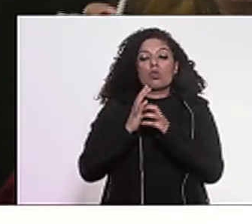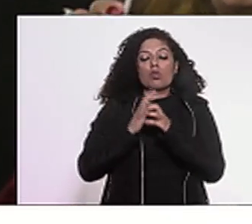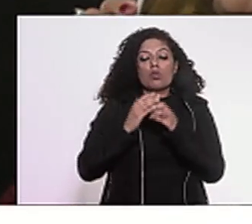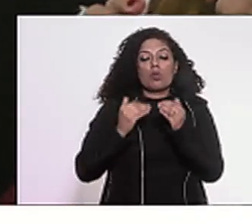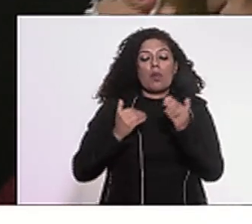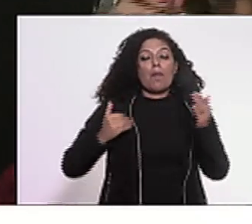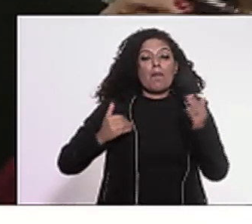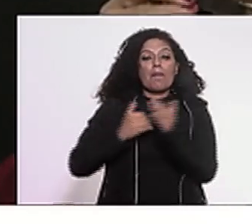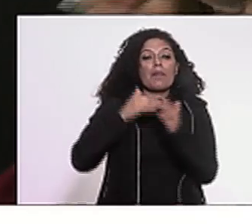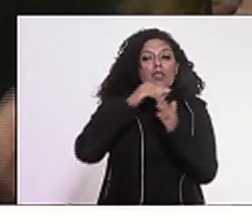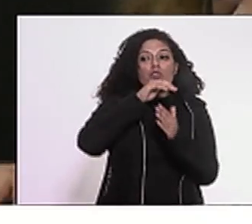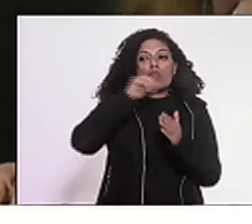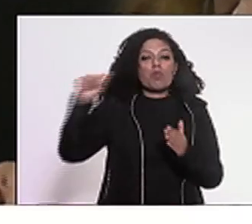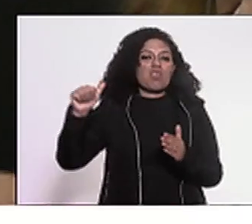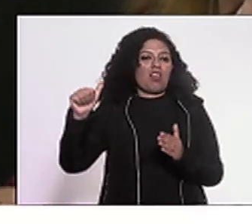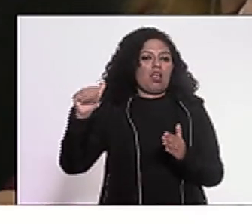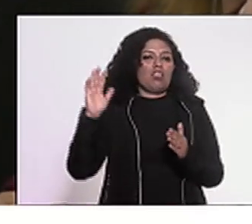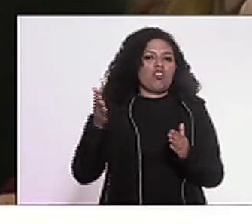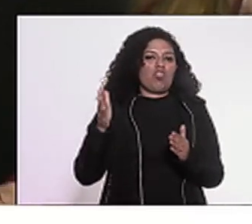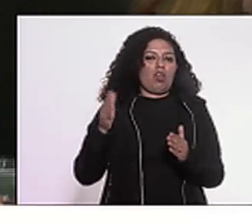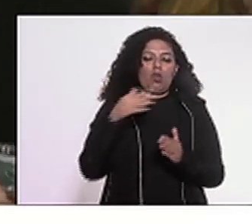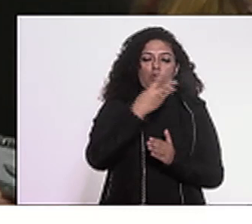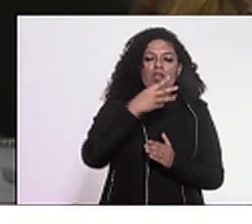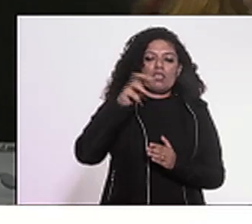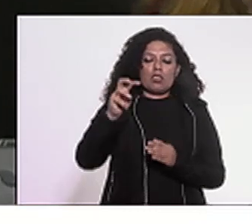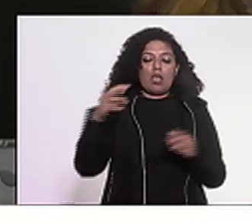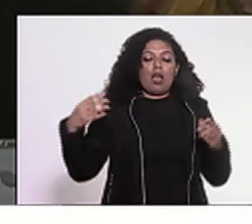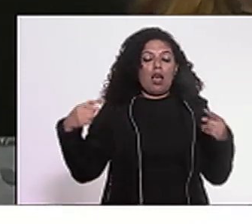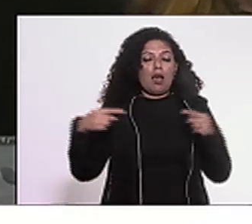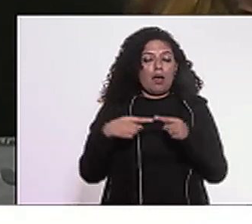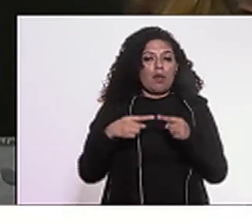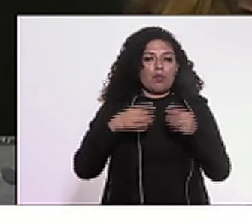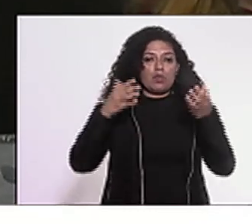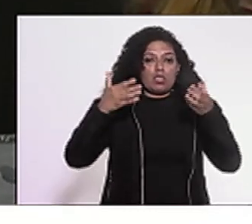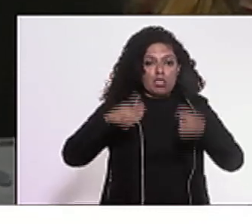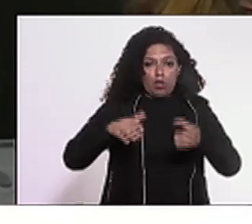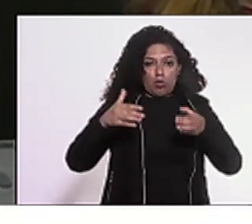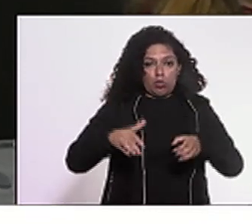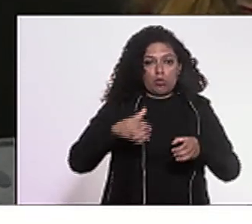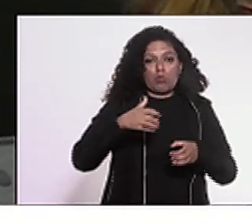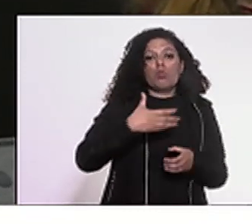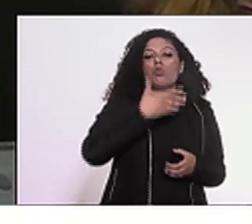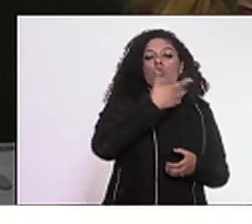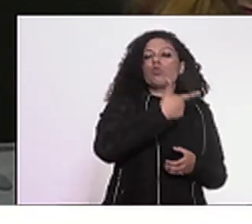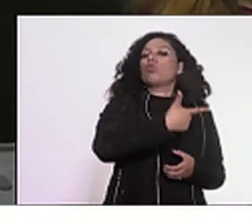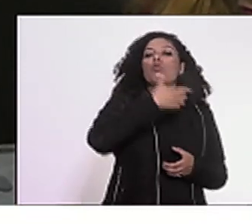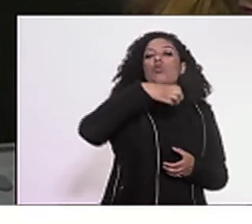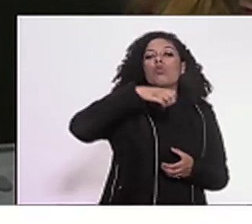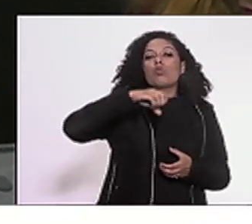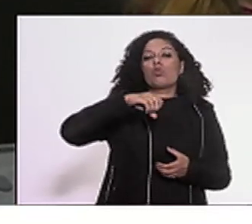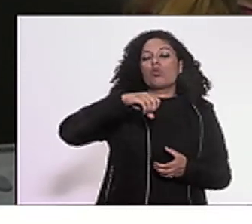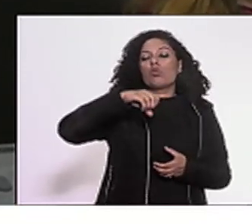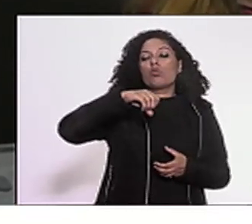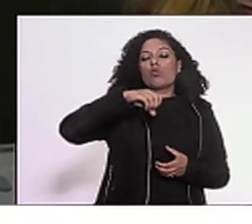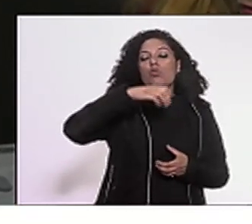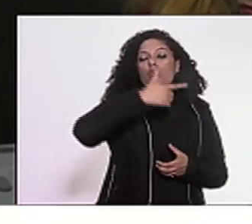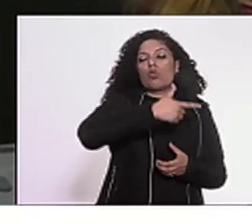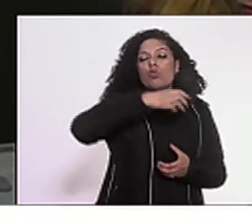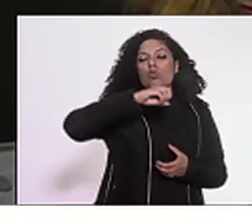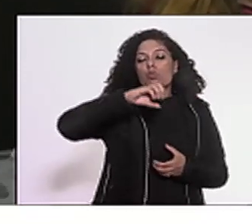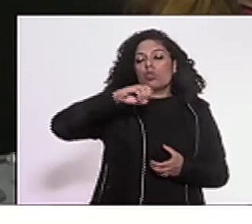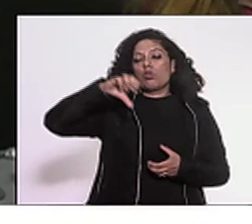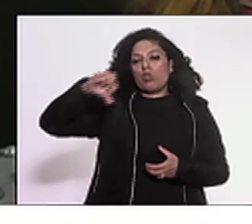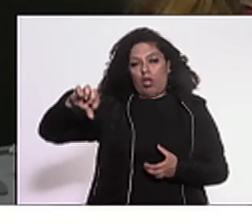que a maioria já deu entrada diante dessa situação de desprestígio, né,